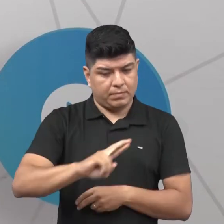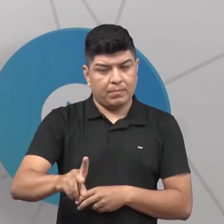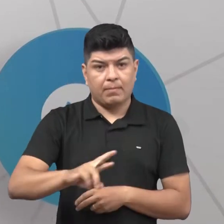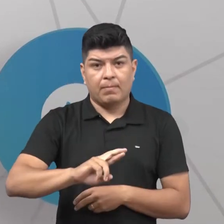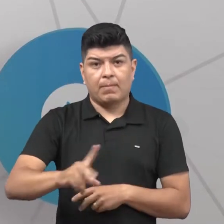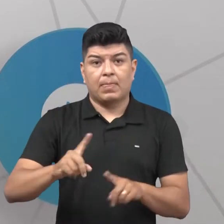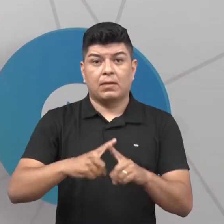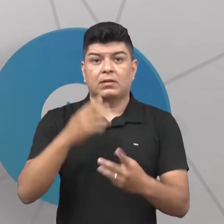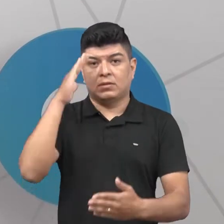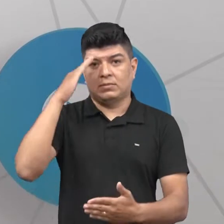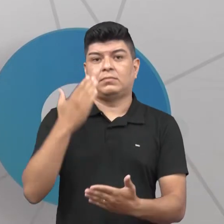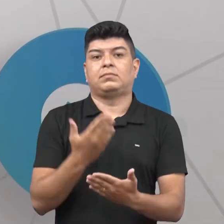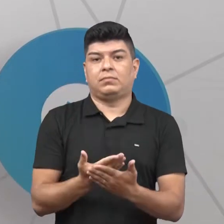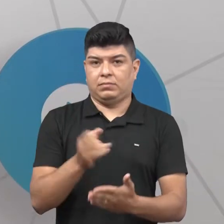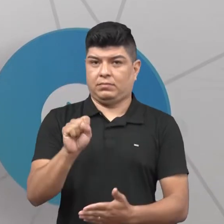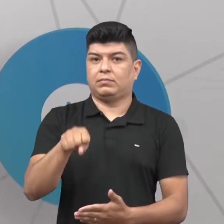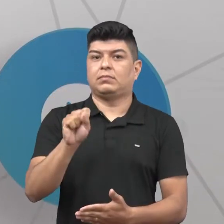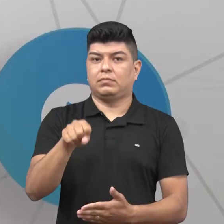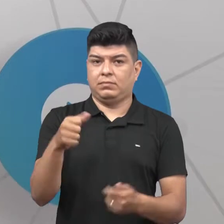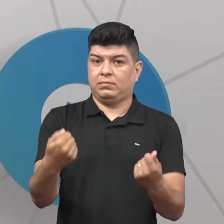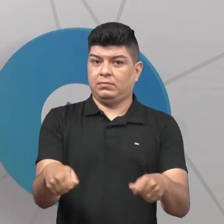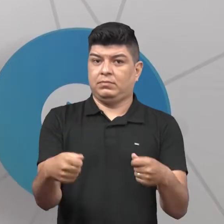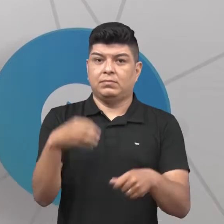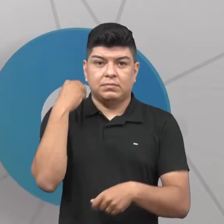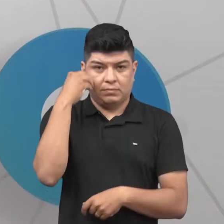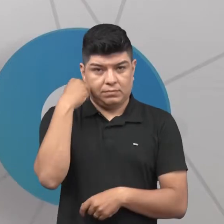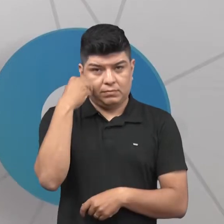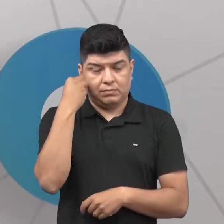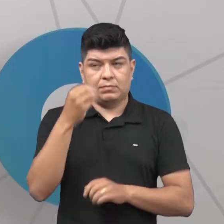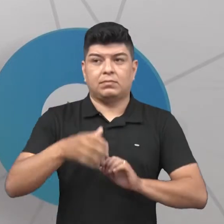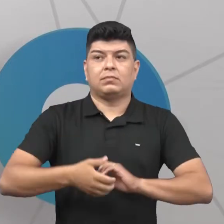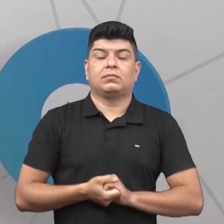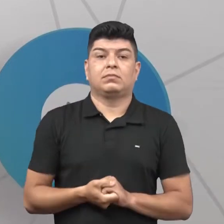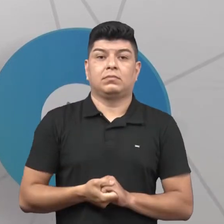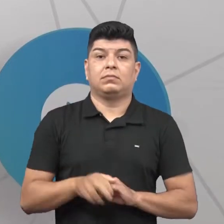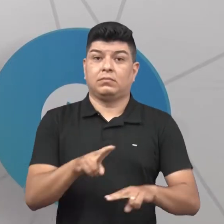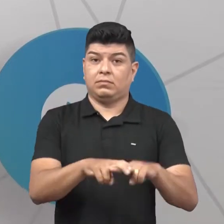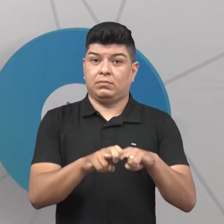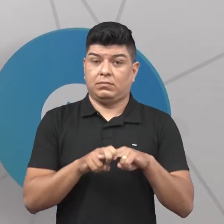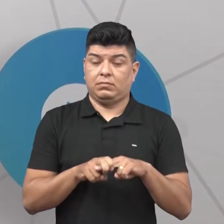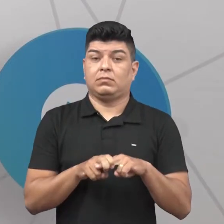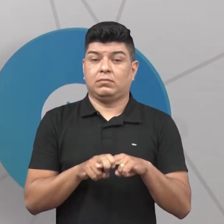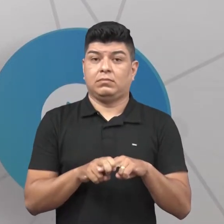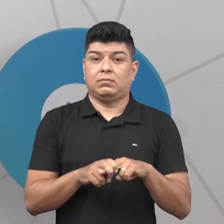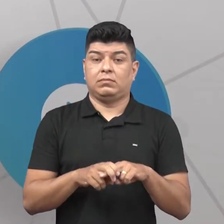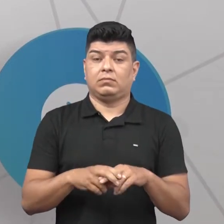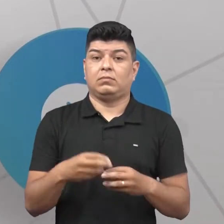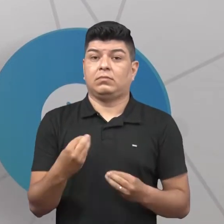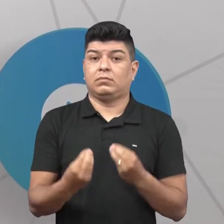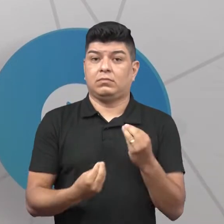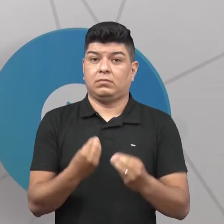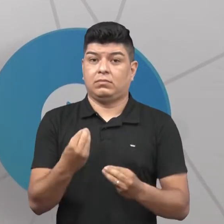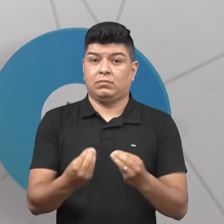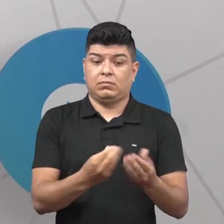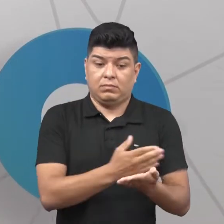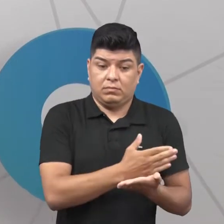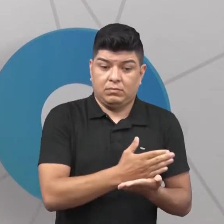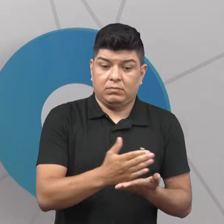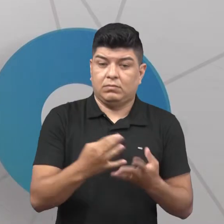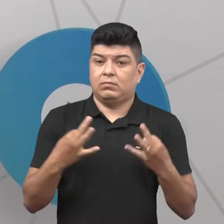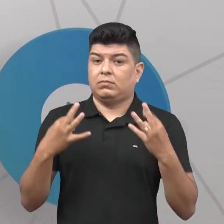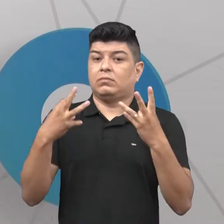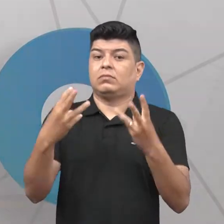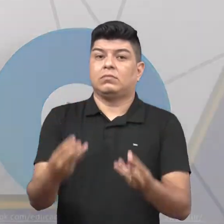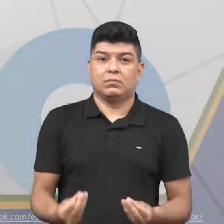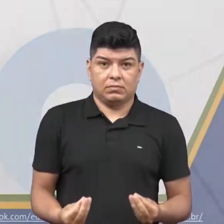ele acredita que sim, tinha que passar por experimentações. E, portanto, a primeira forma, o início de tudo se dava através de